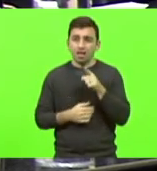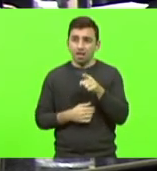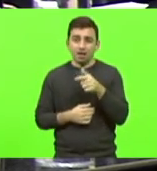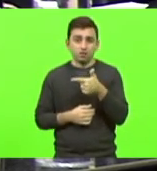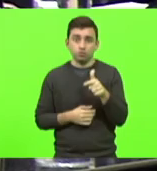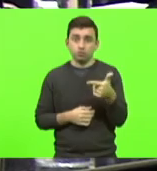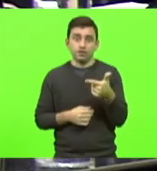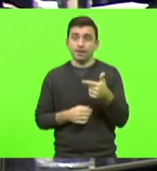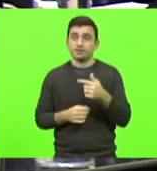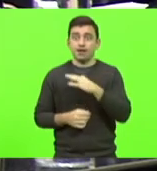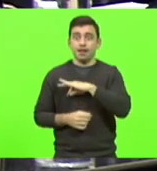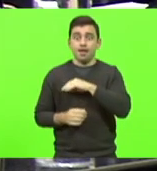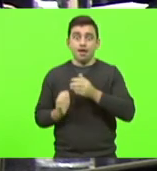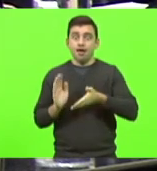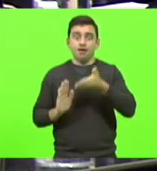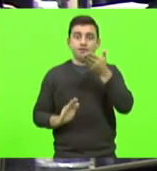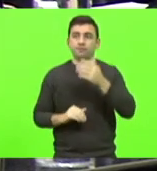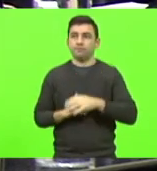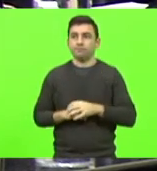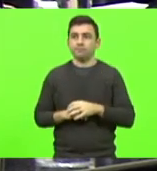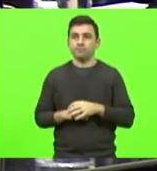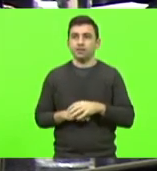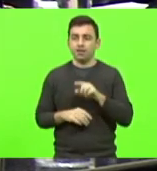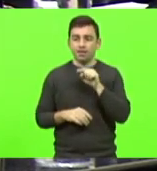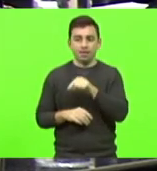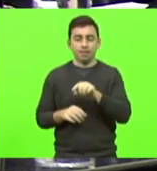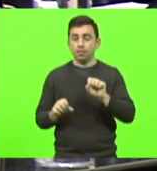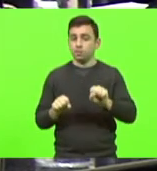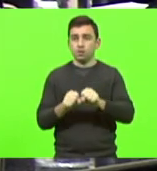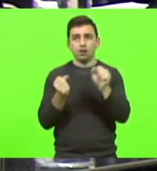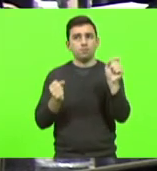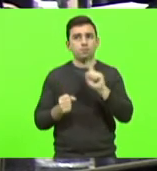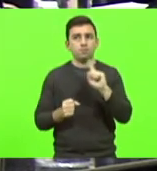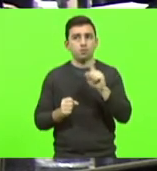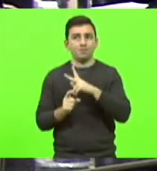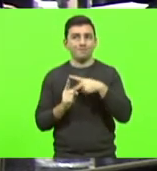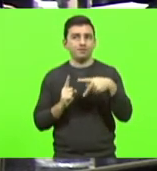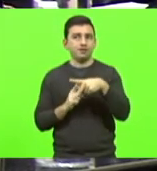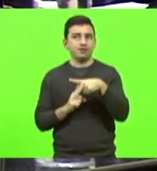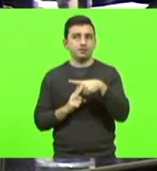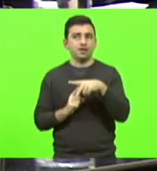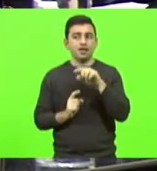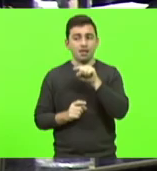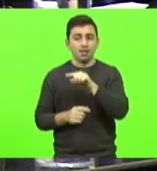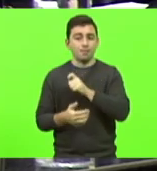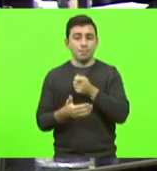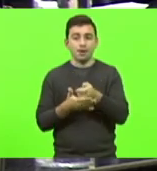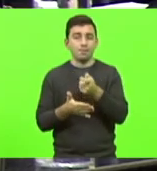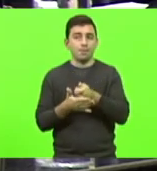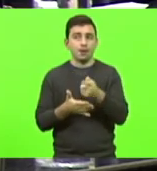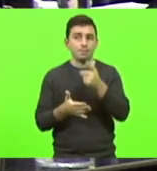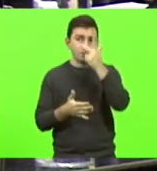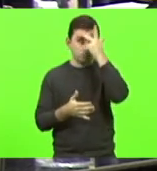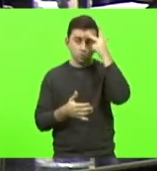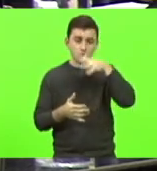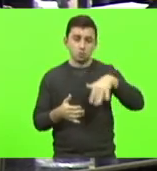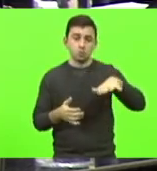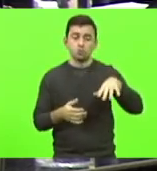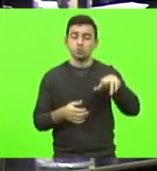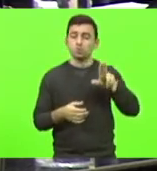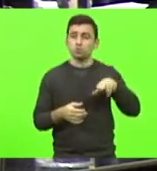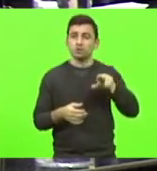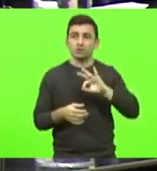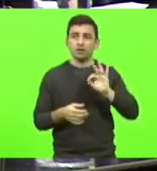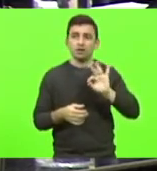salário e não quebrou a Previdência estadual quem está pagando a conta de quem o jogou mal o dinheiro público